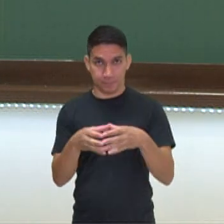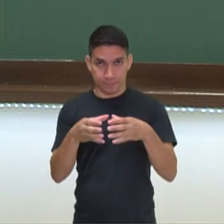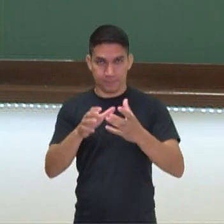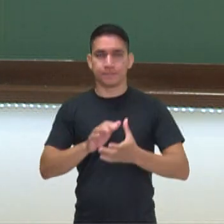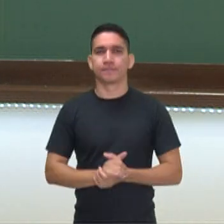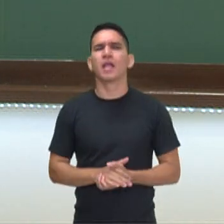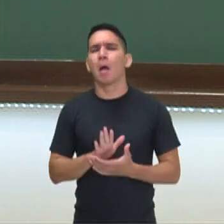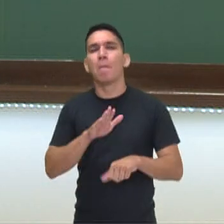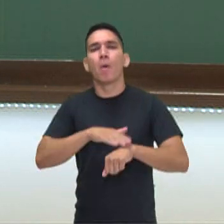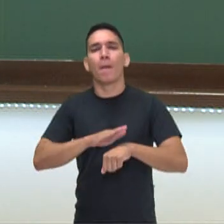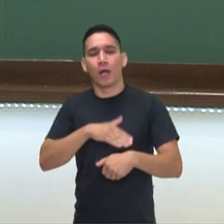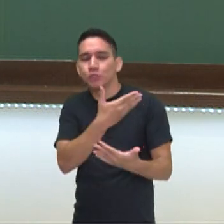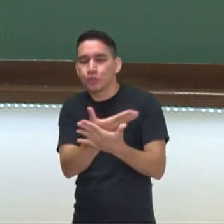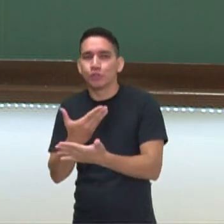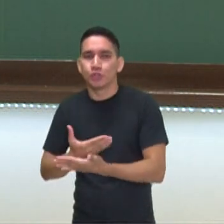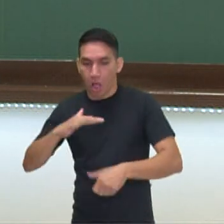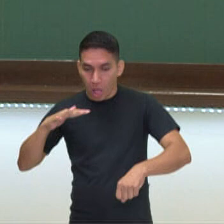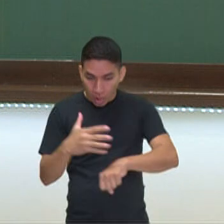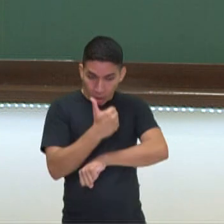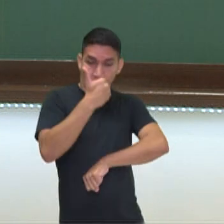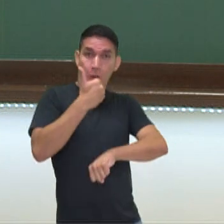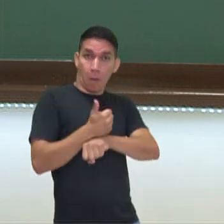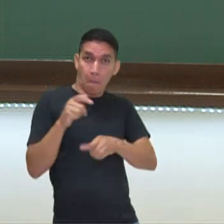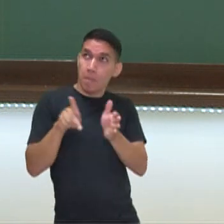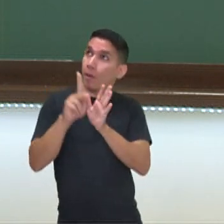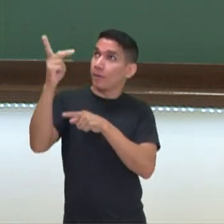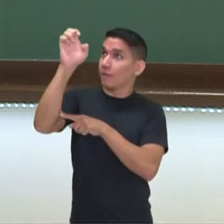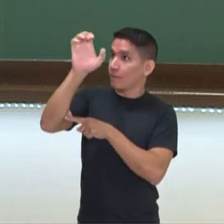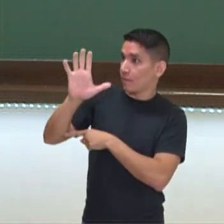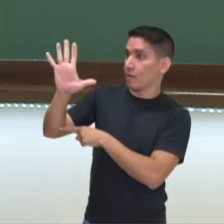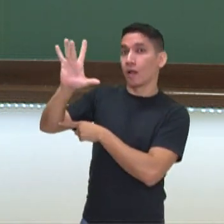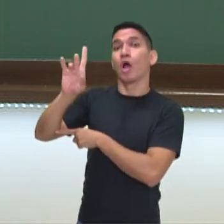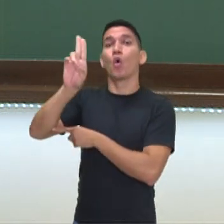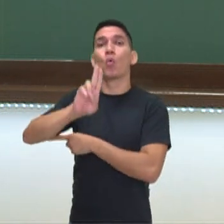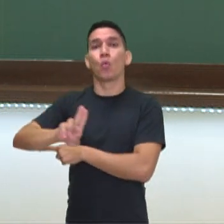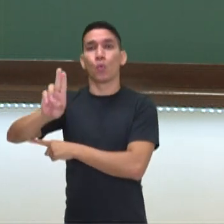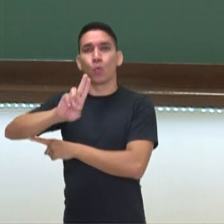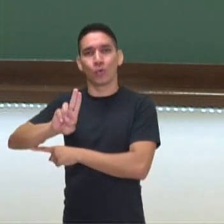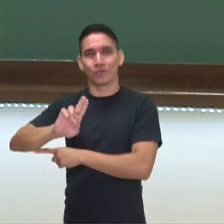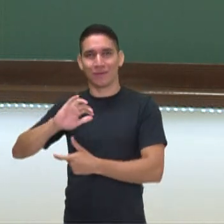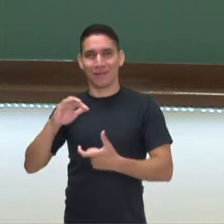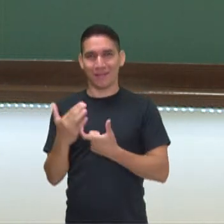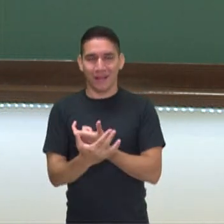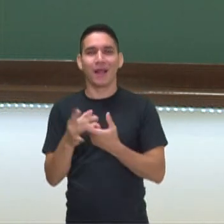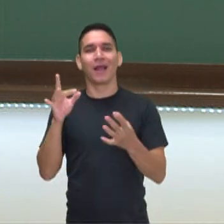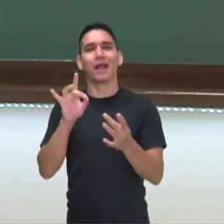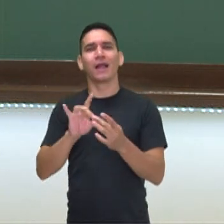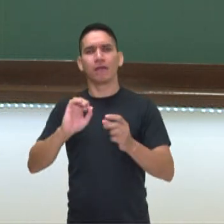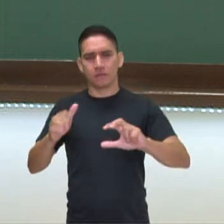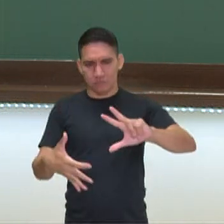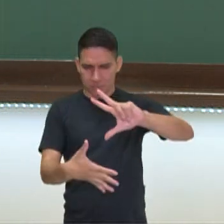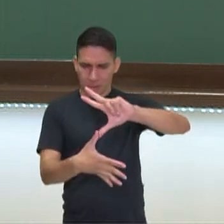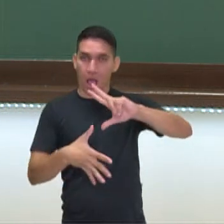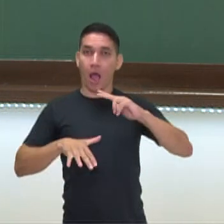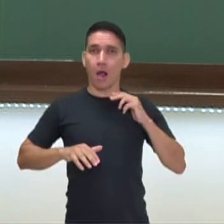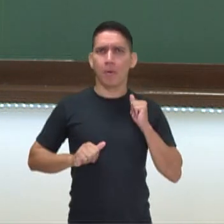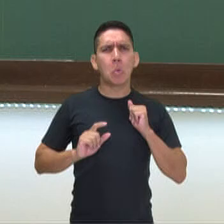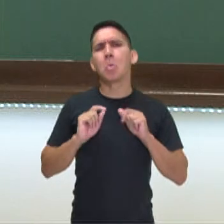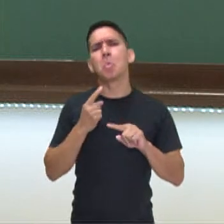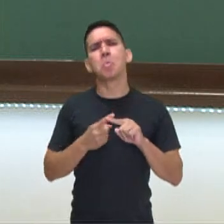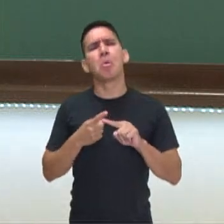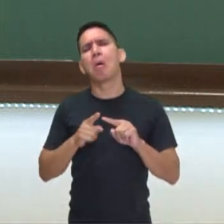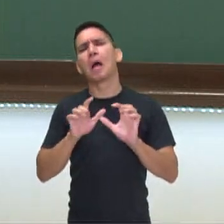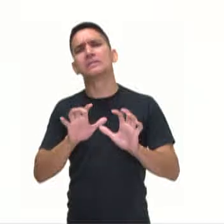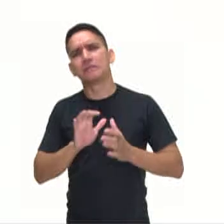aí a colonização da América pelos europeus, usamos a expressão América Espanhola, né? Qual o significado dessa